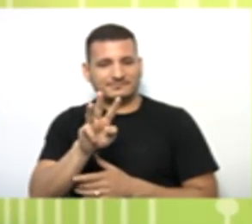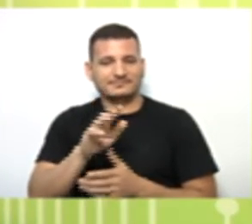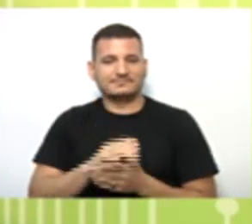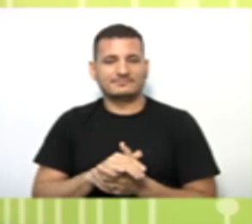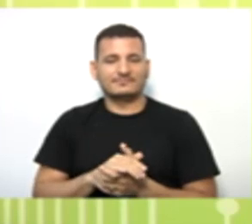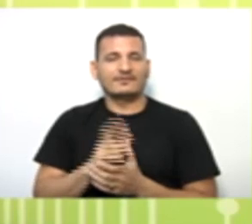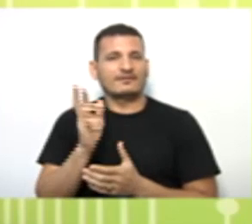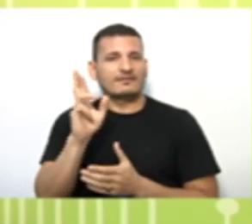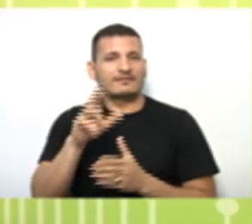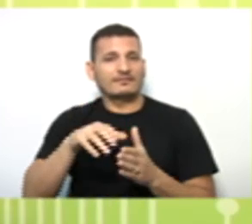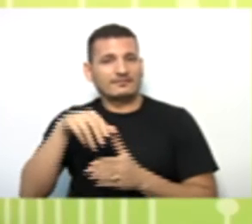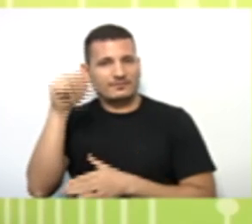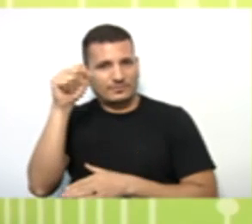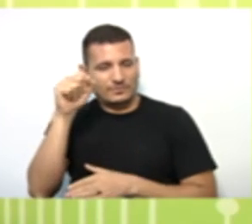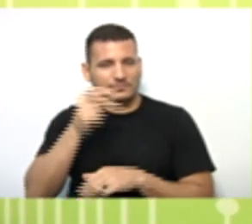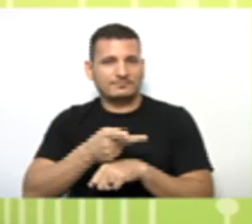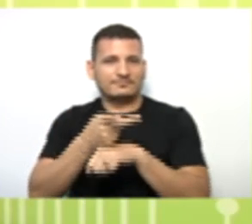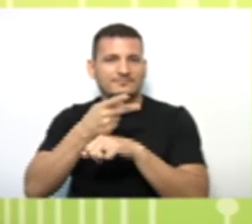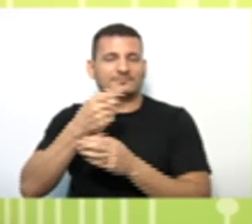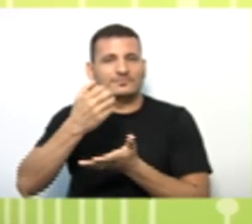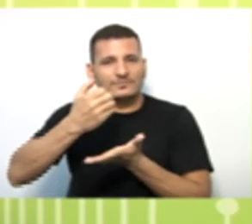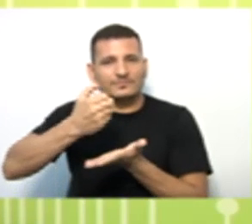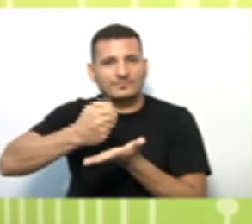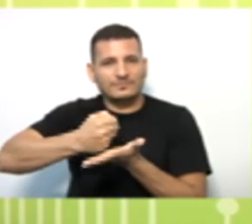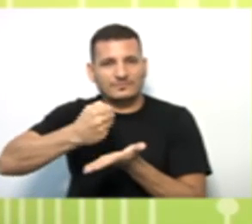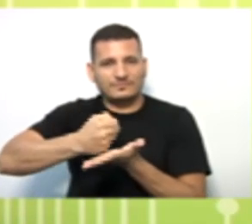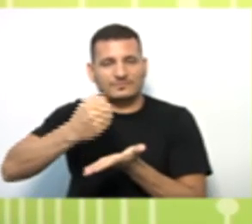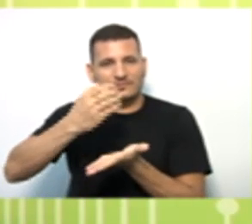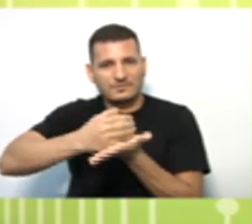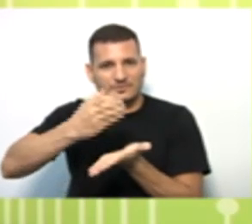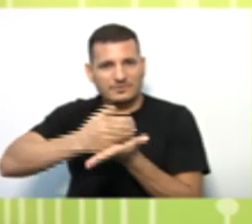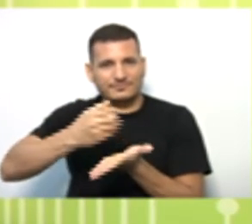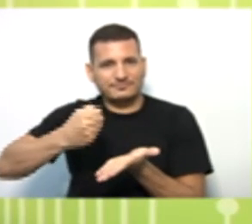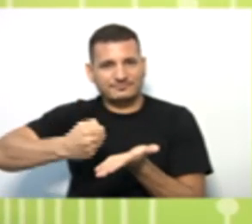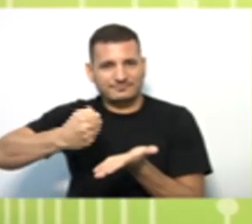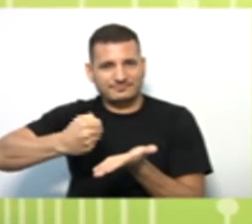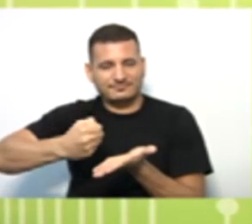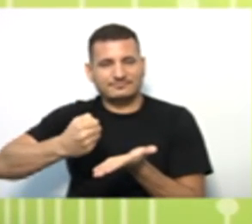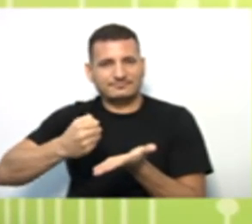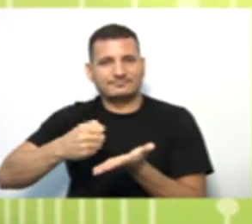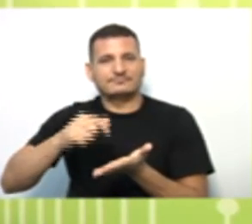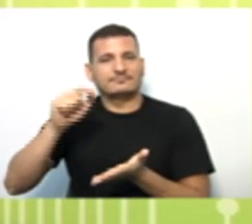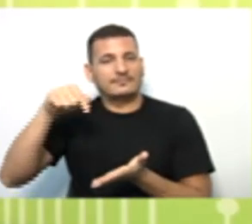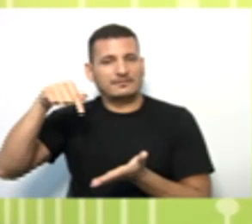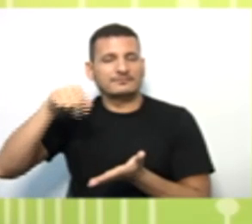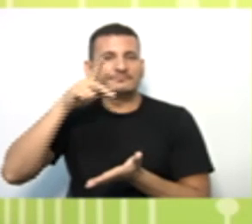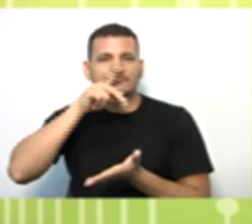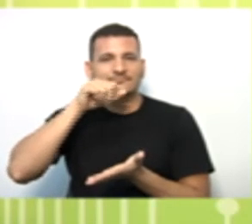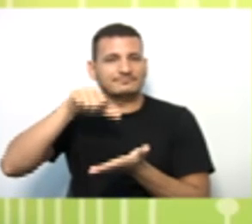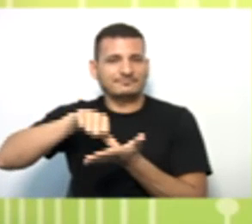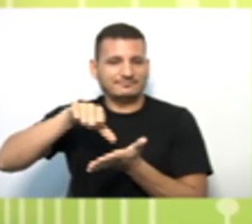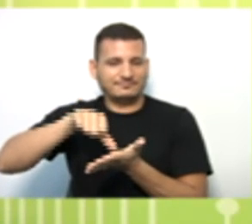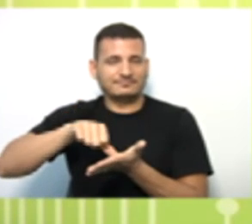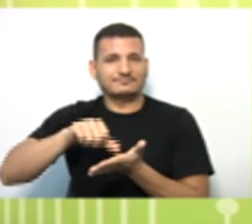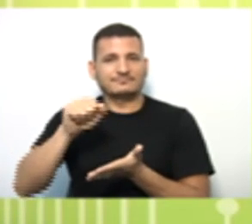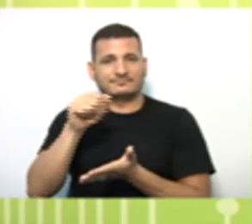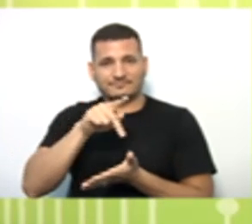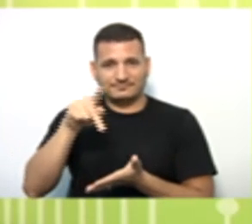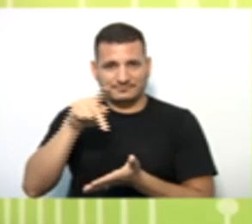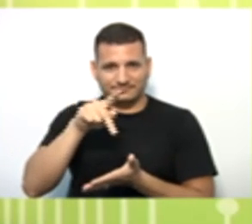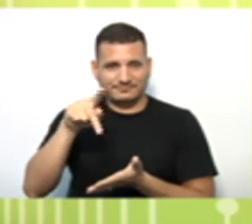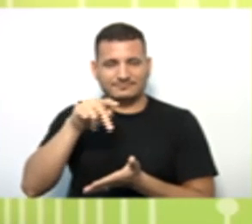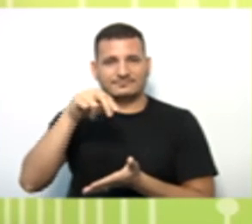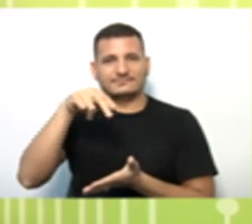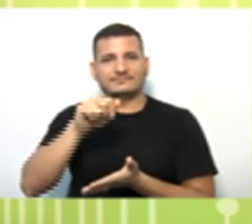quem ganhou a premiação foi uma menina também, a premiação aqui da Zona Norte, né? A premiação que foi uma canequinha, né? Dada pela professora Naira.